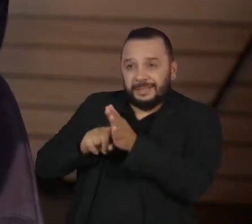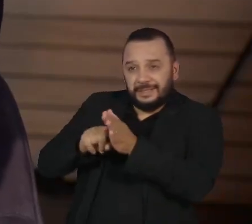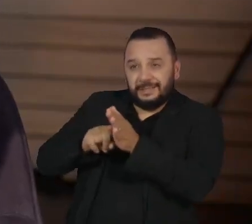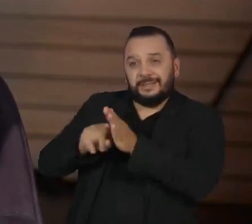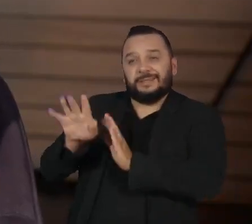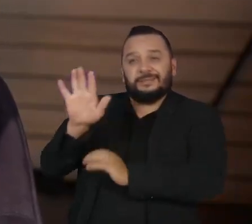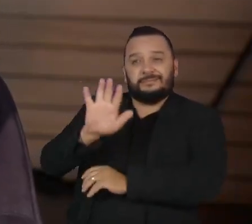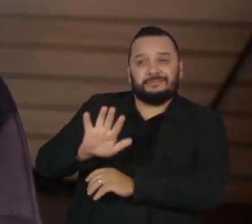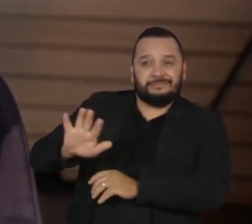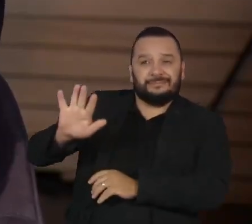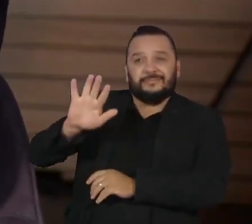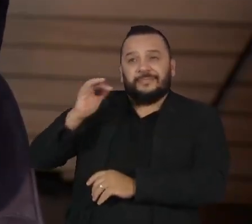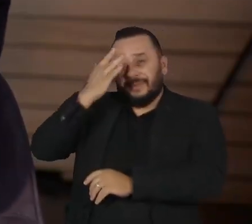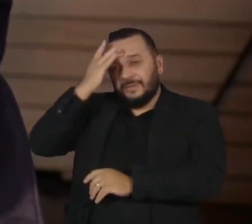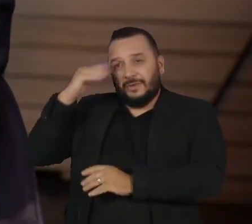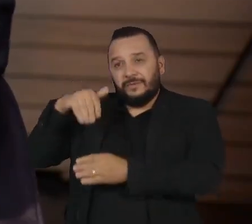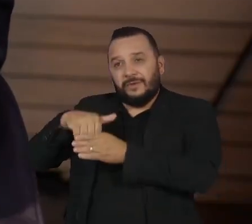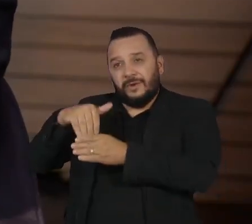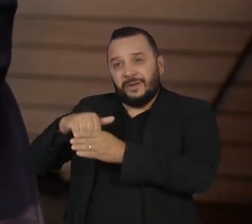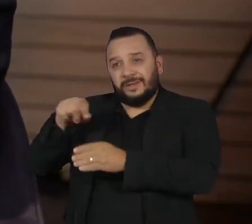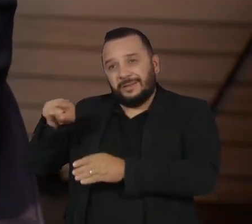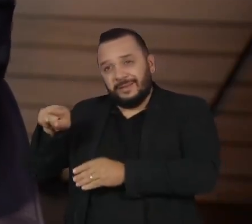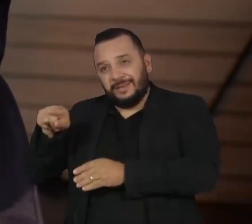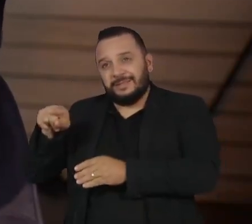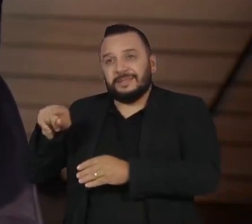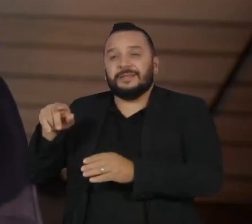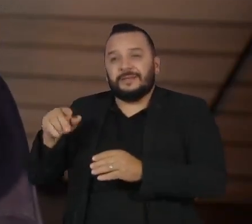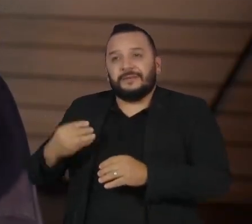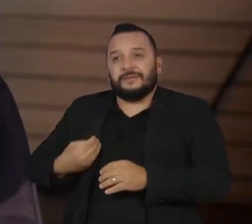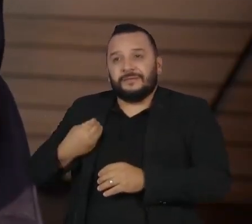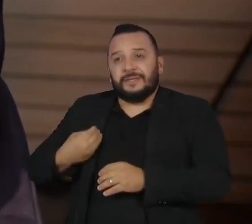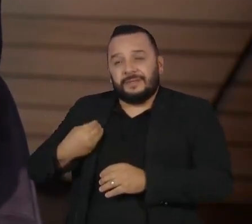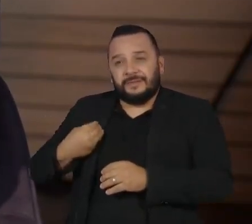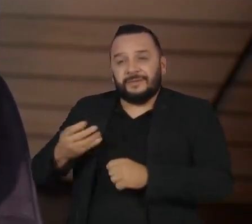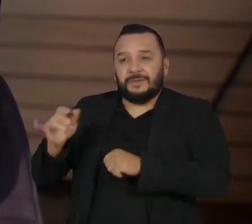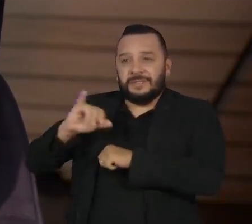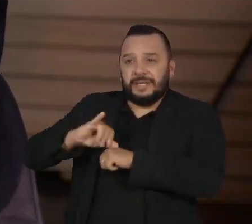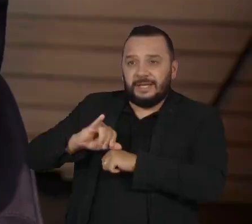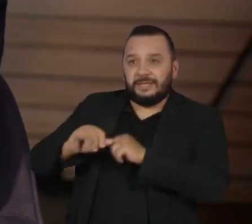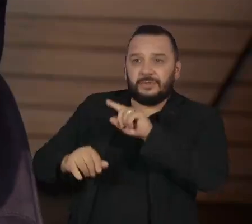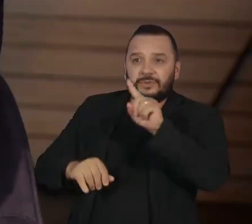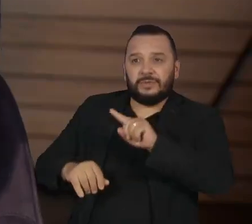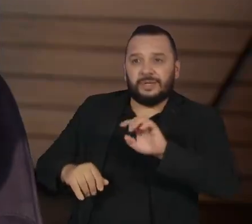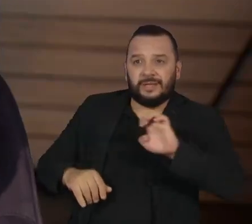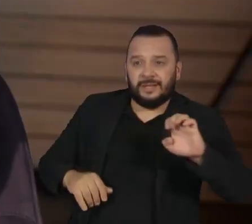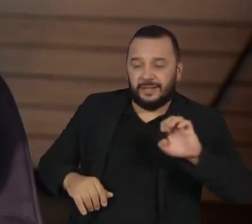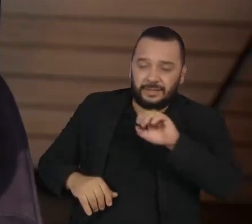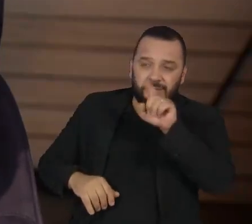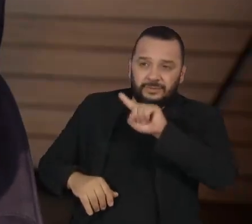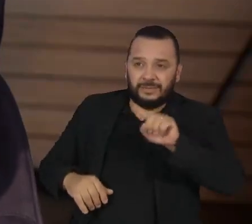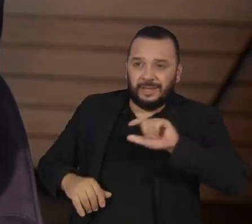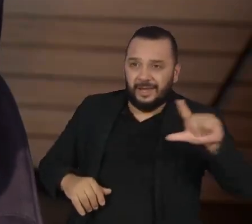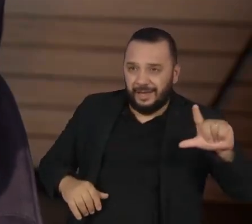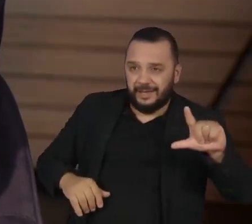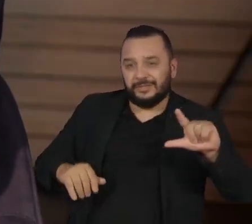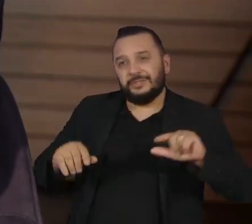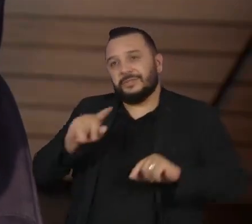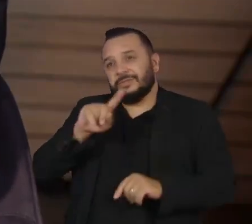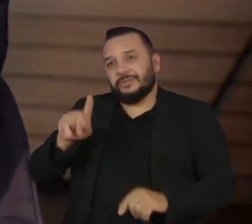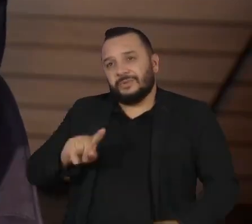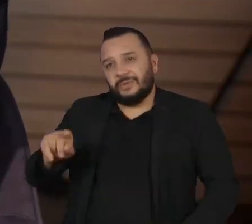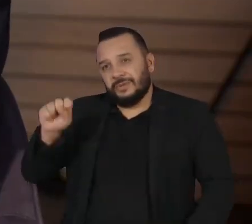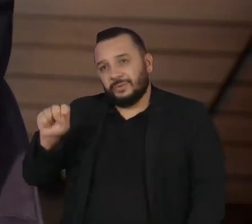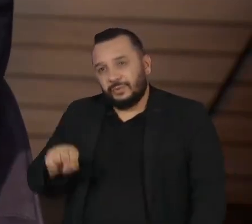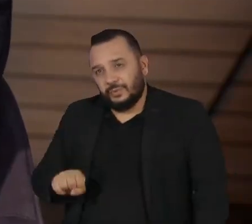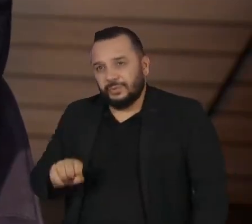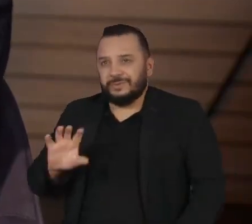que votam mais num candidato dependendo se eles moram no centro, expandido, se eles estão na Zona Leste, na Zona Sul. Mas eu acho que é preciso aguardar,